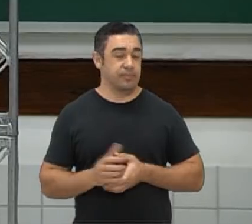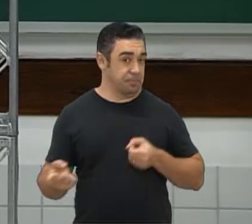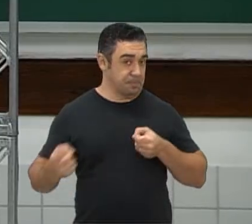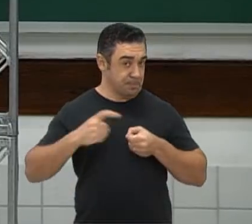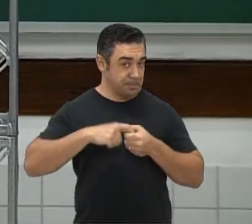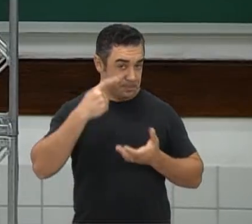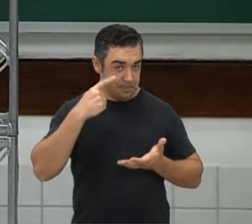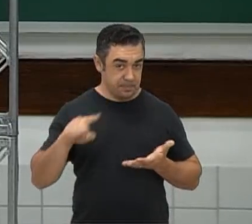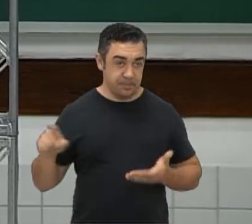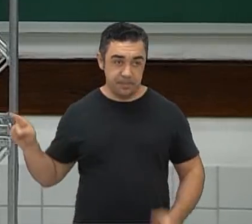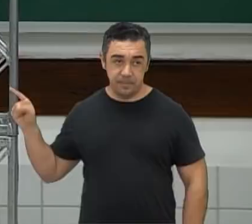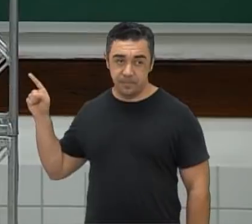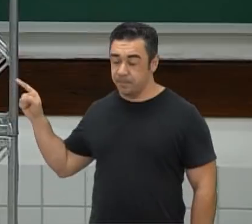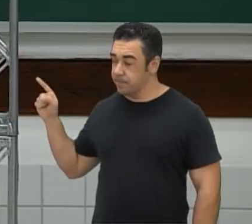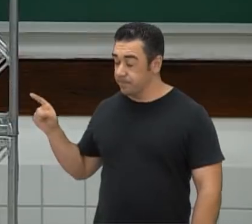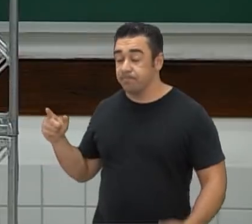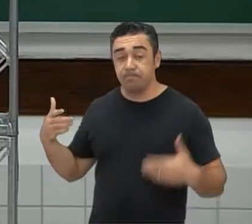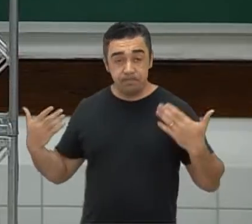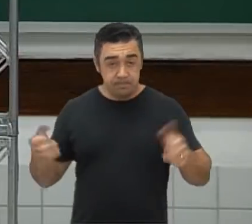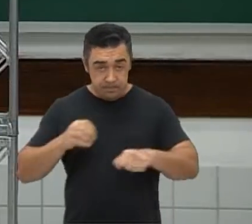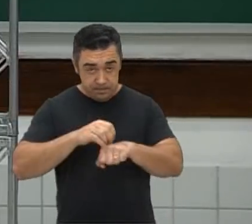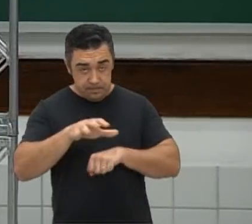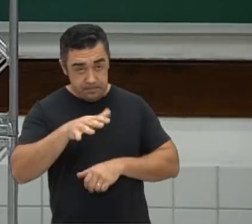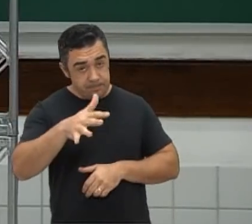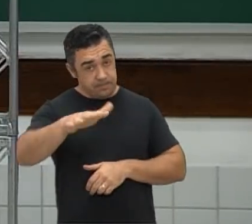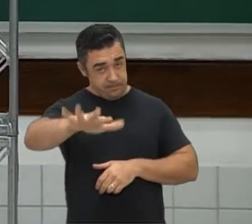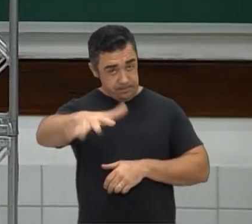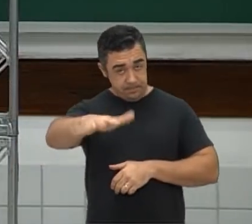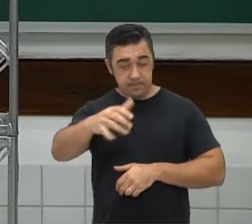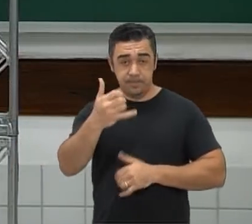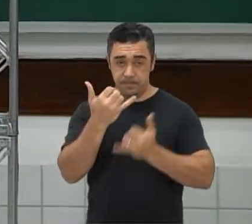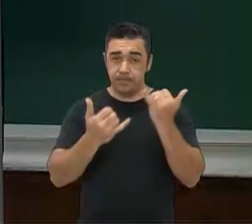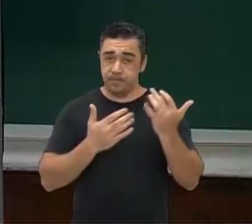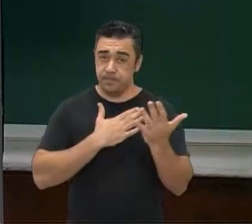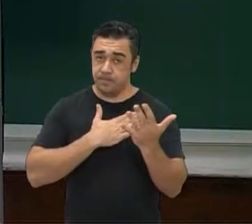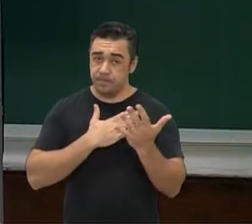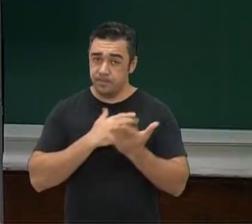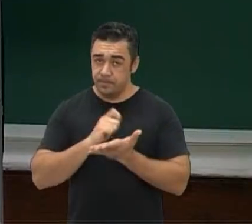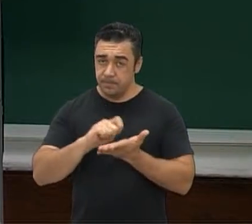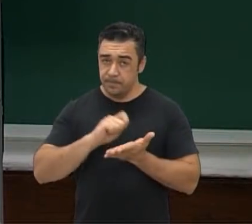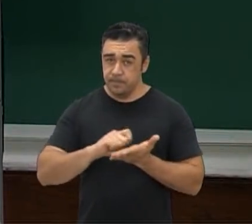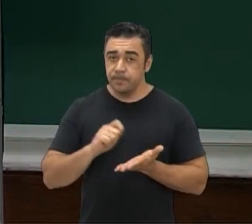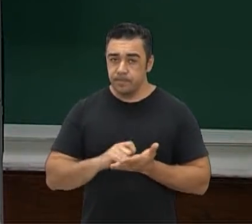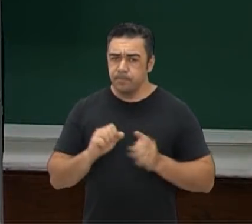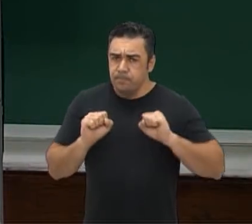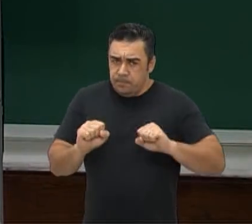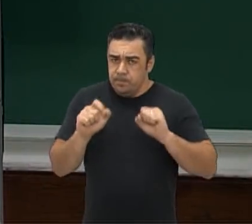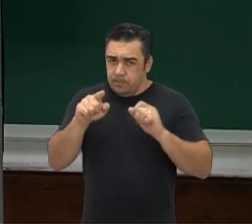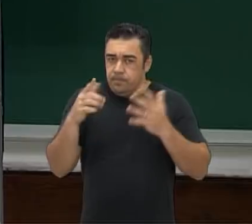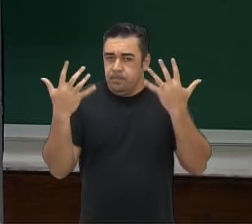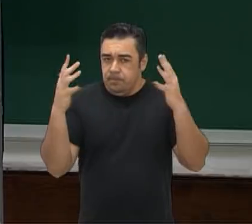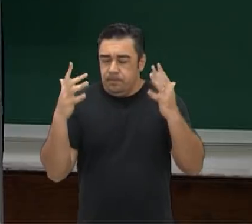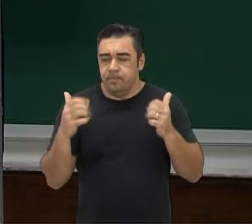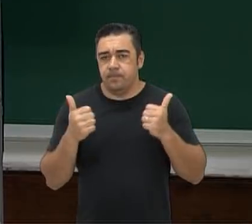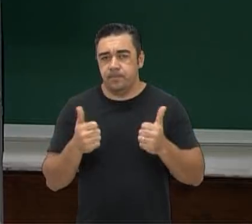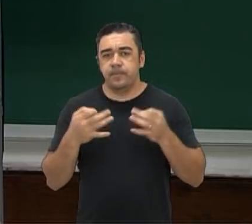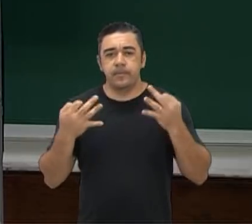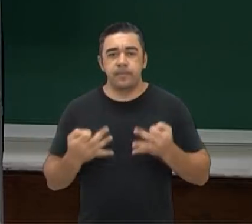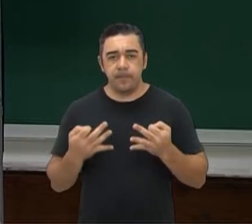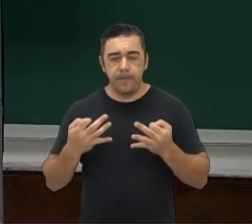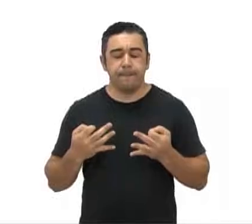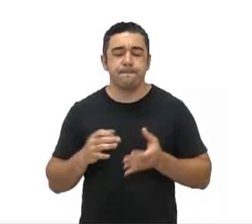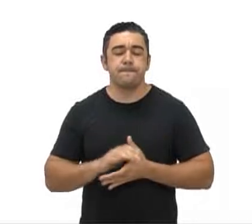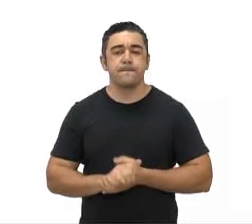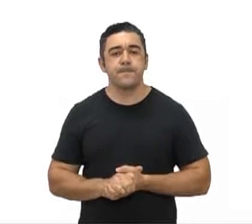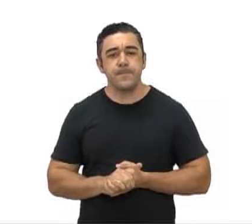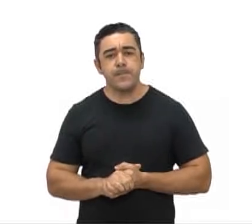Retornando então, galera, olha lá. Então, quem mais ou menos, né, fez uma resposta parecida com a minha, parabéns, conseguiu acertar, está no caminho